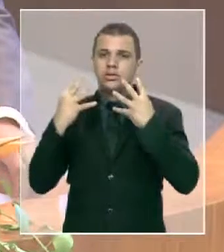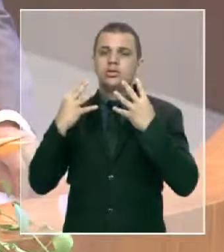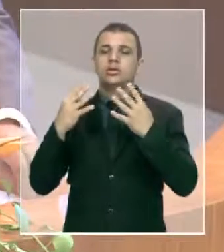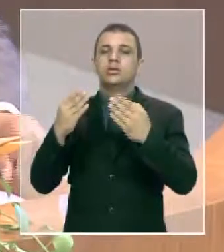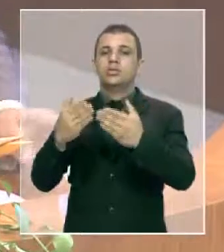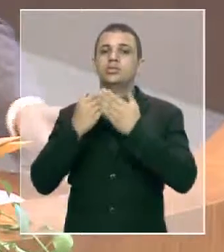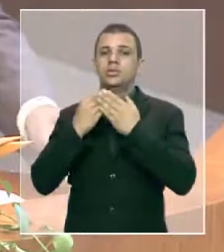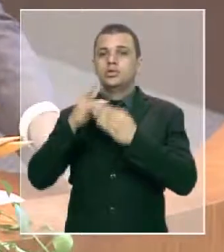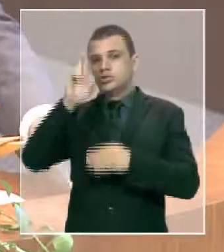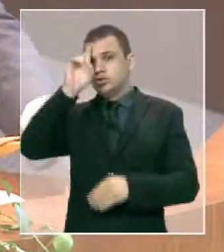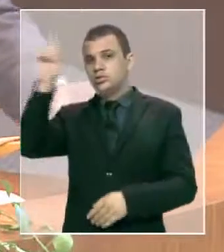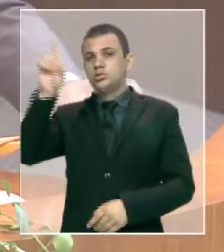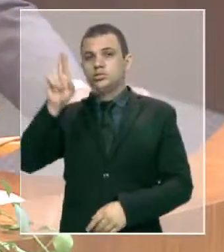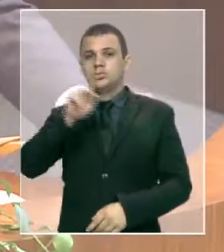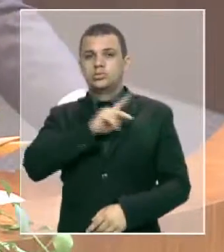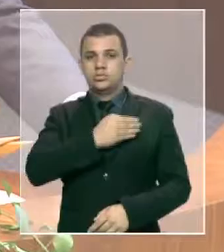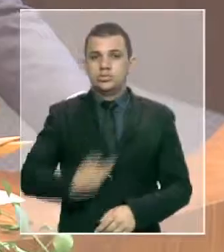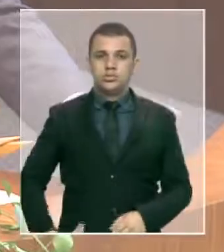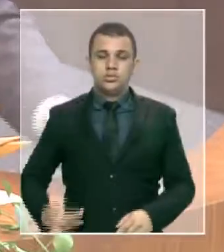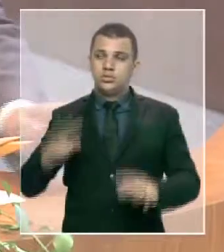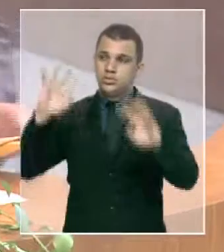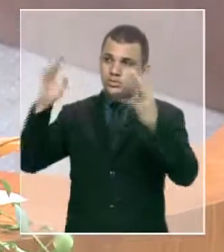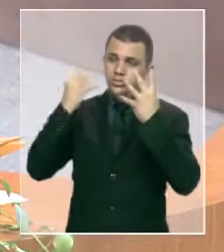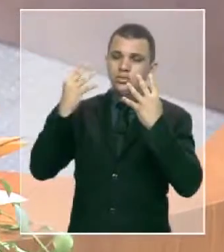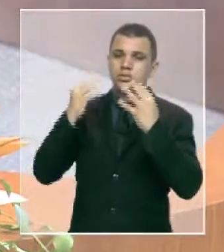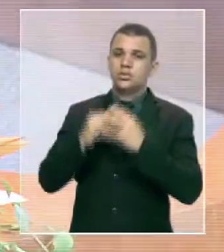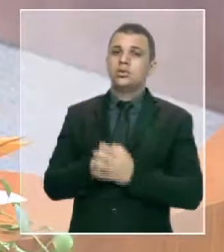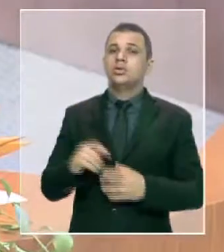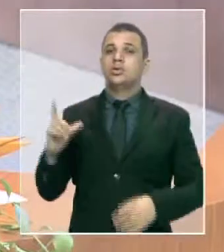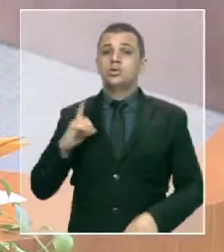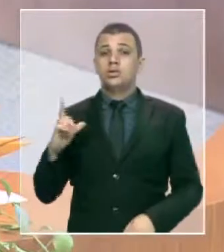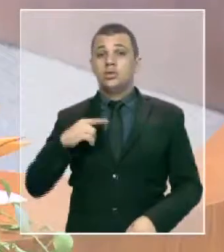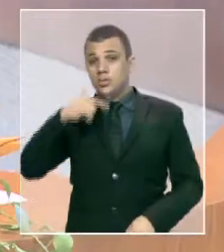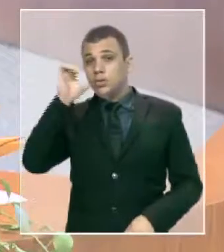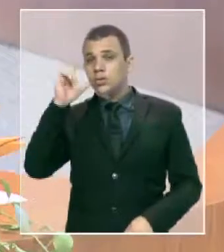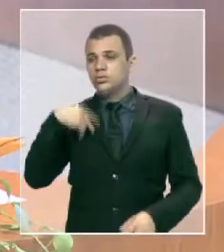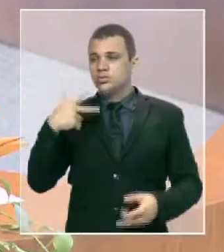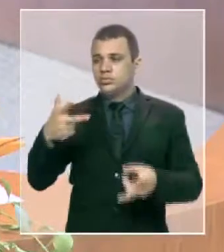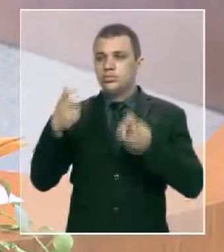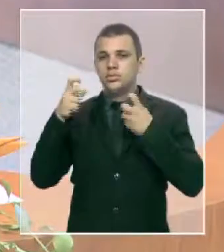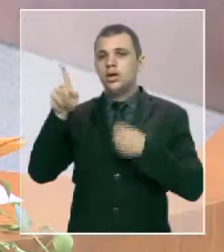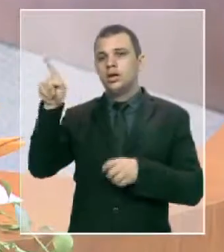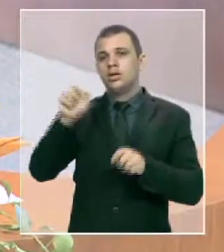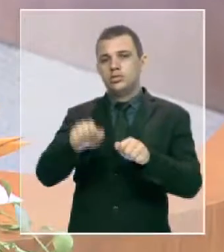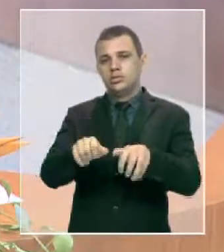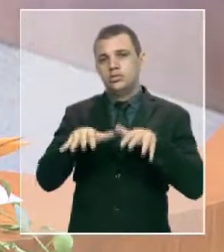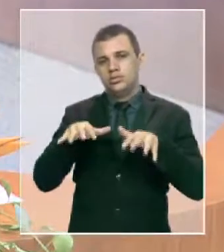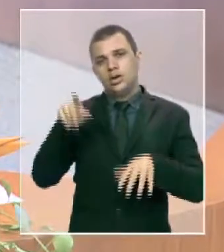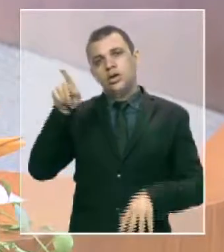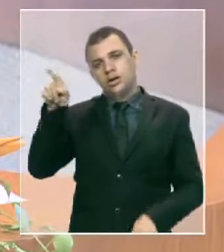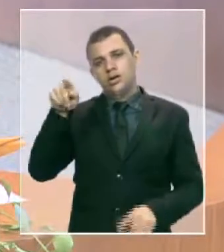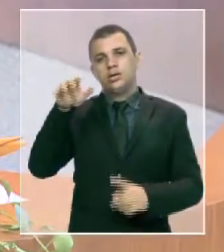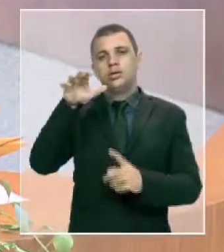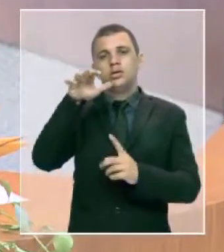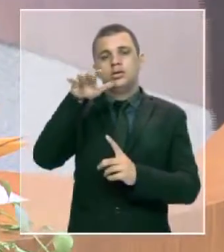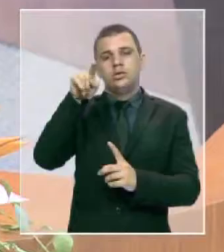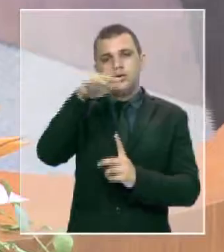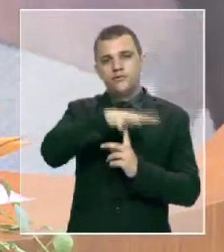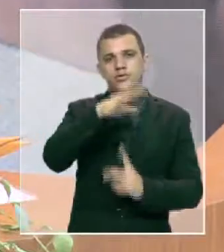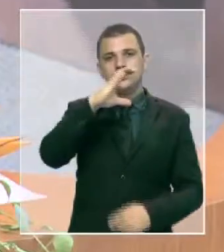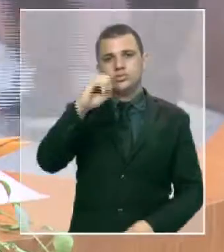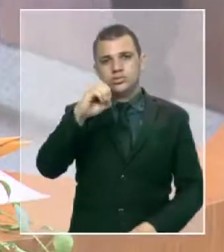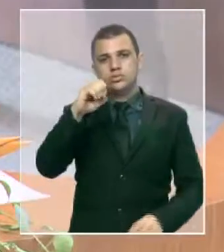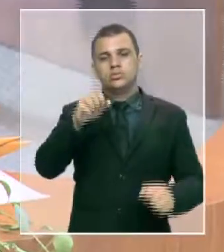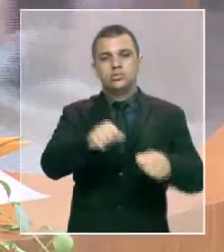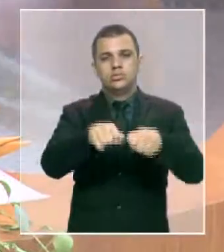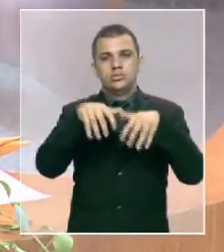atenção das autoridades, e ontem nós pudemos observar isso nessa audiência realizada na cidade operária. E